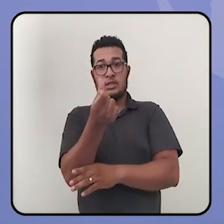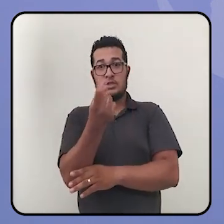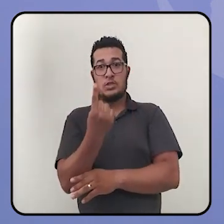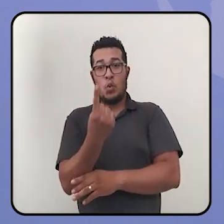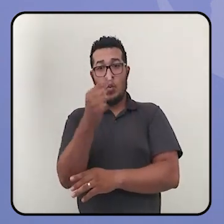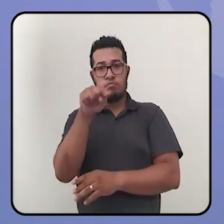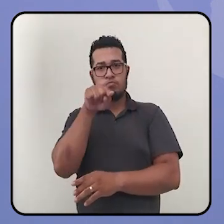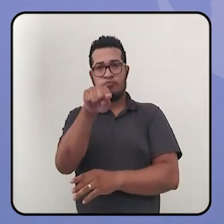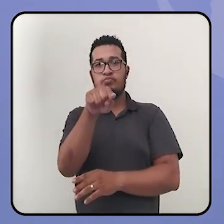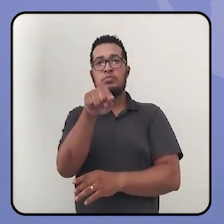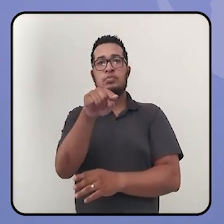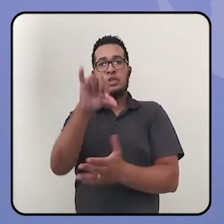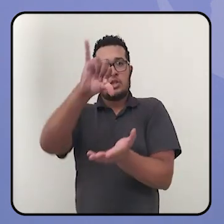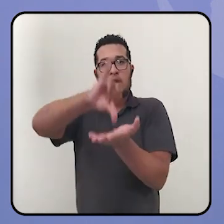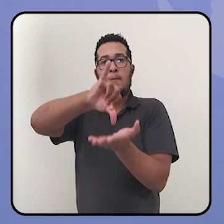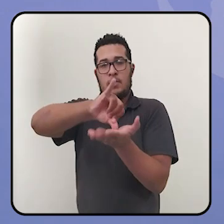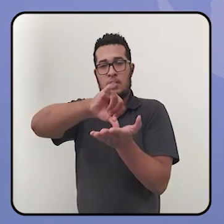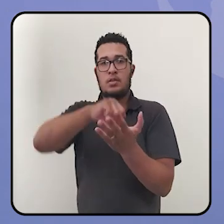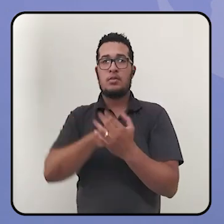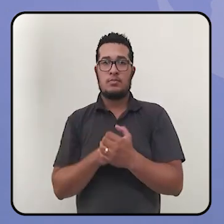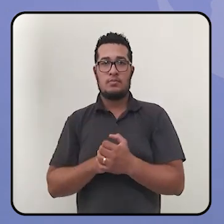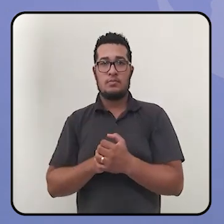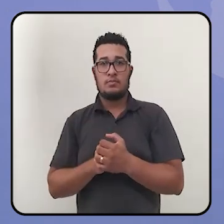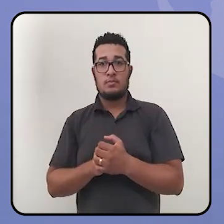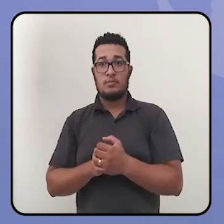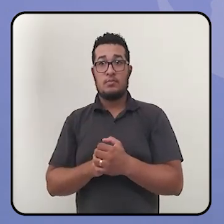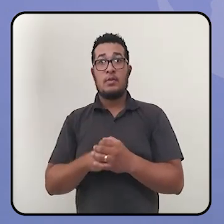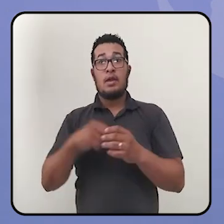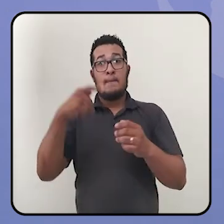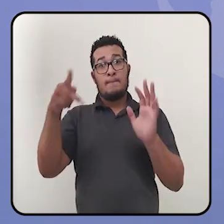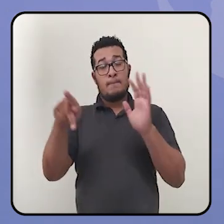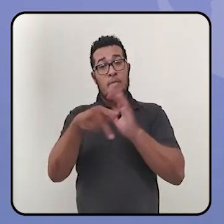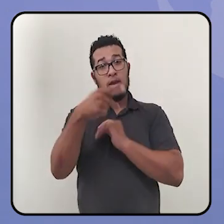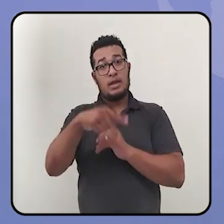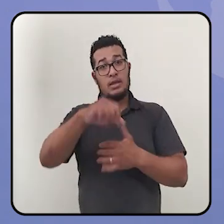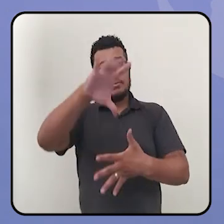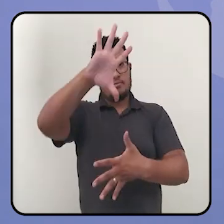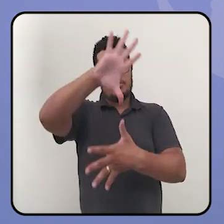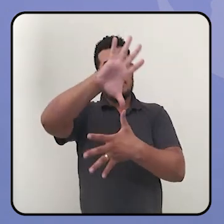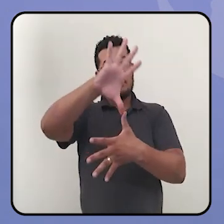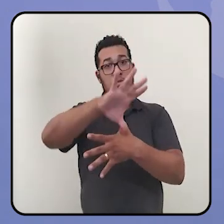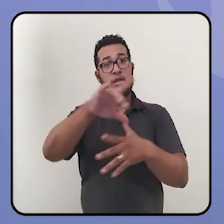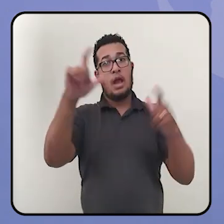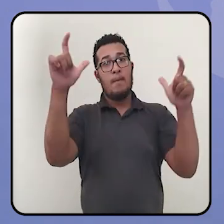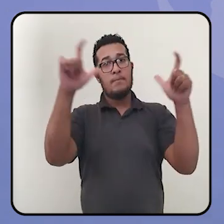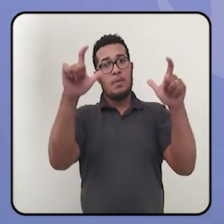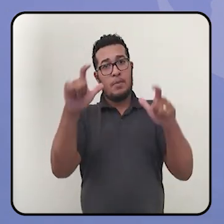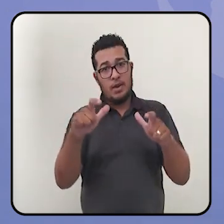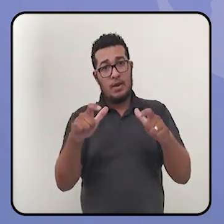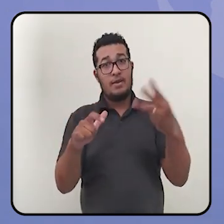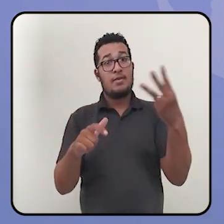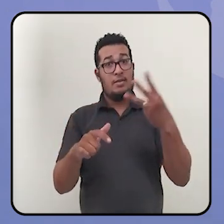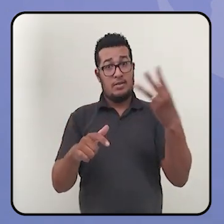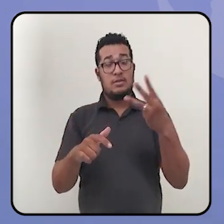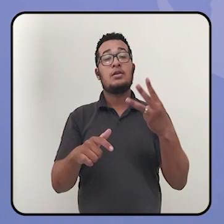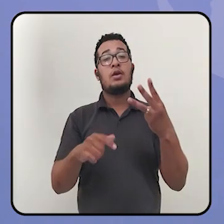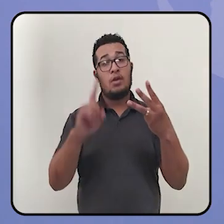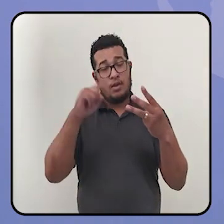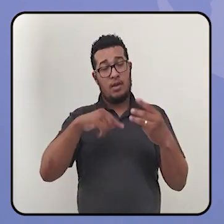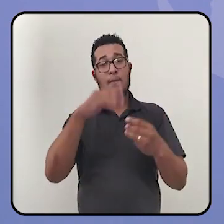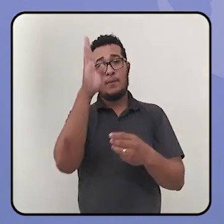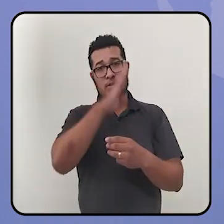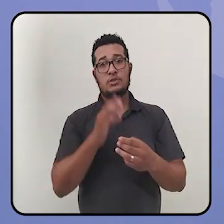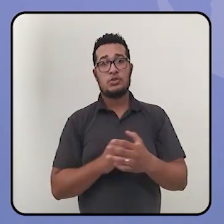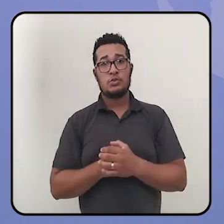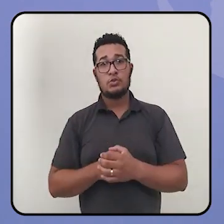analisar no vídeo, devido à questão da construção das casas, muitos desses sambaquis foram destruídos, porque este